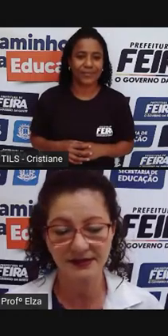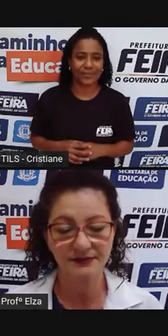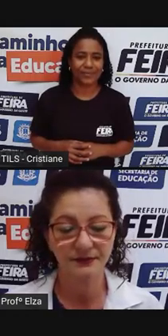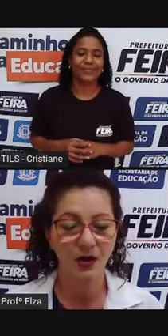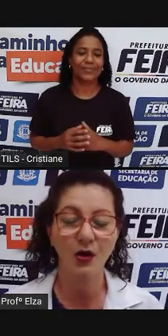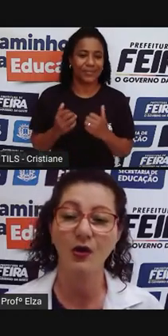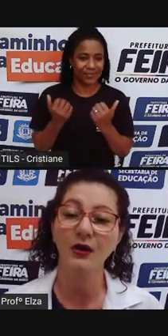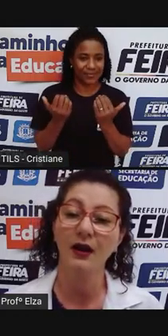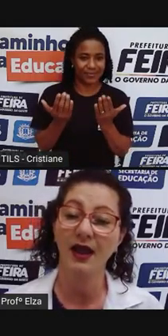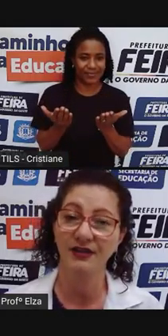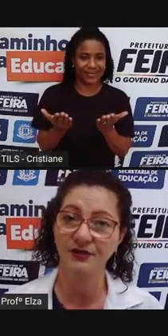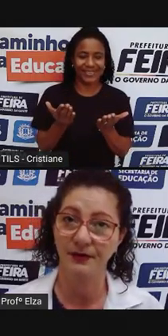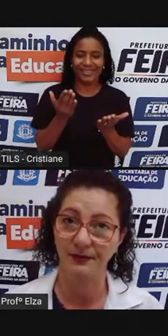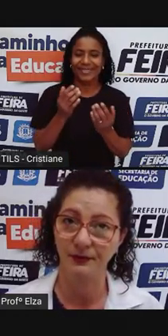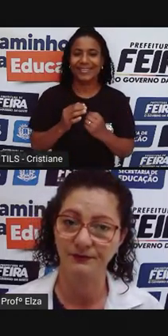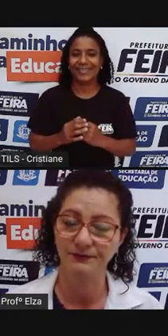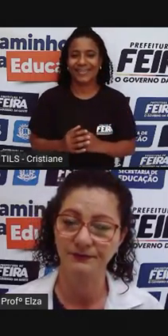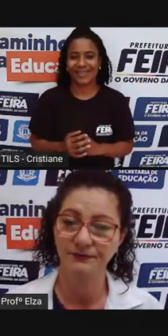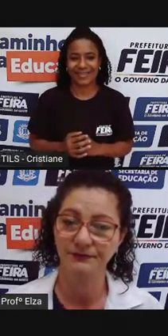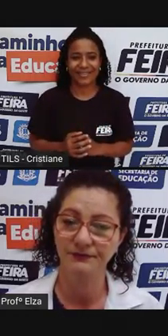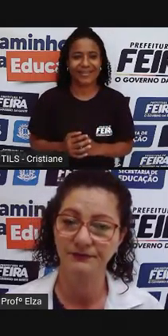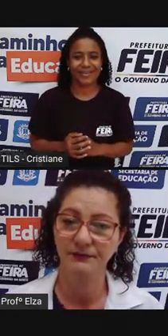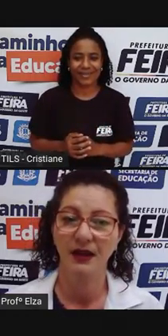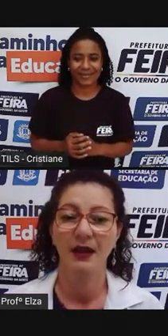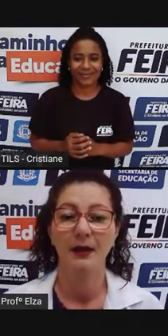magazines or light bulb.